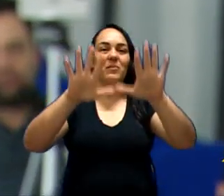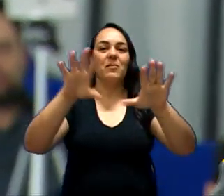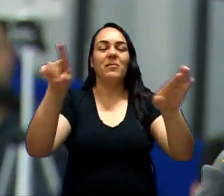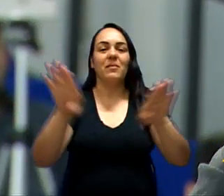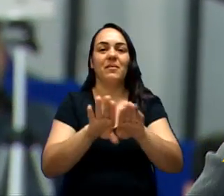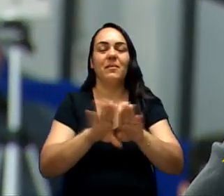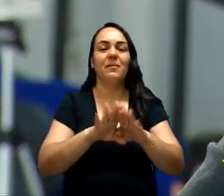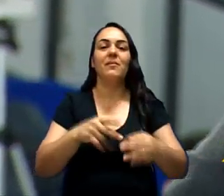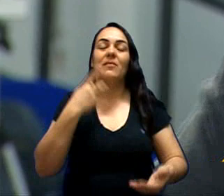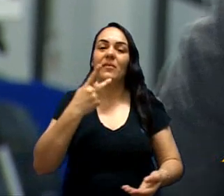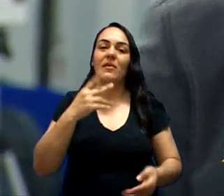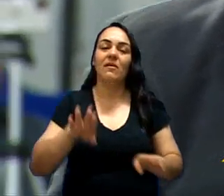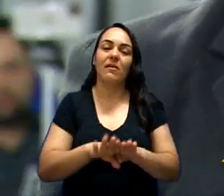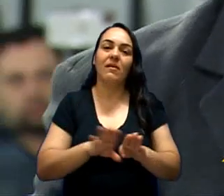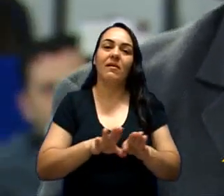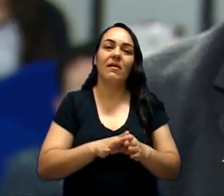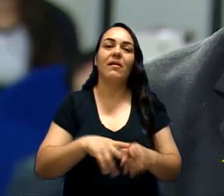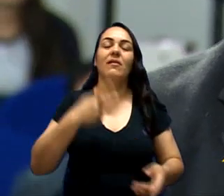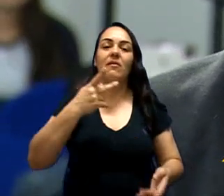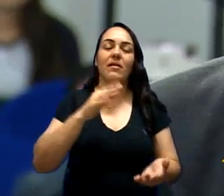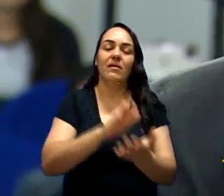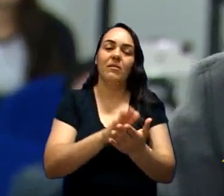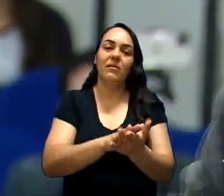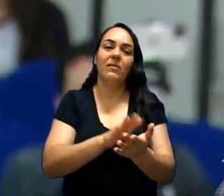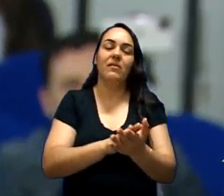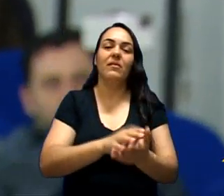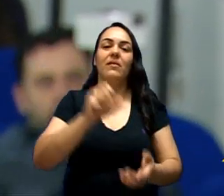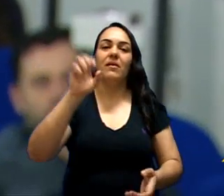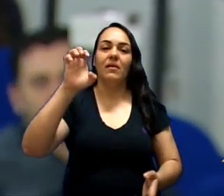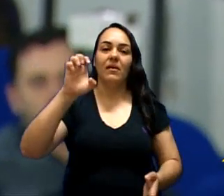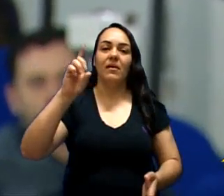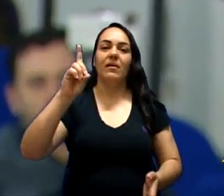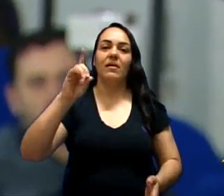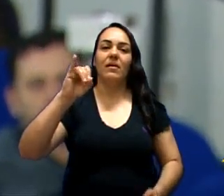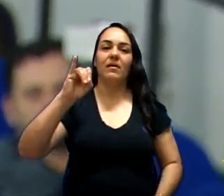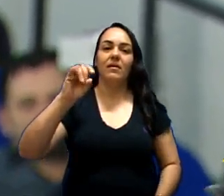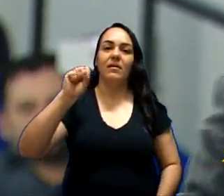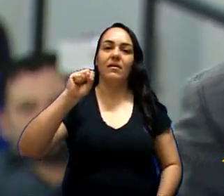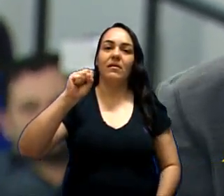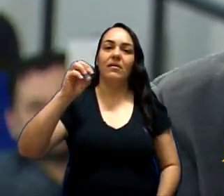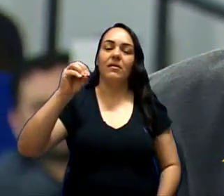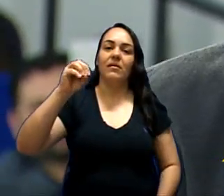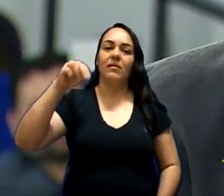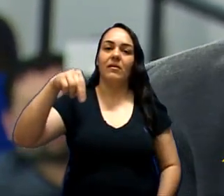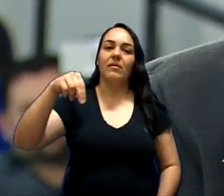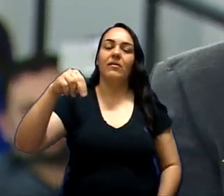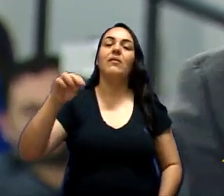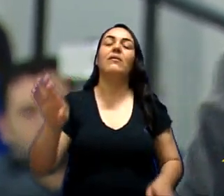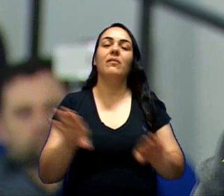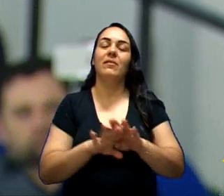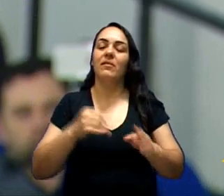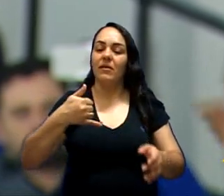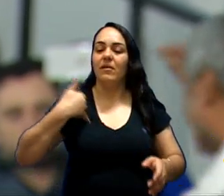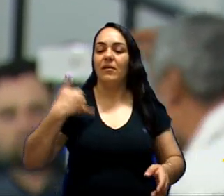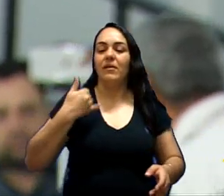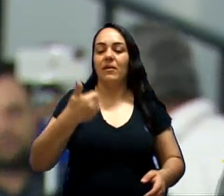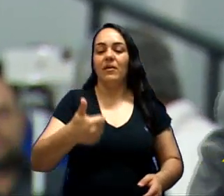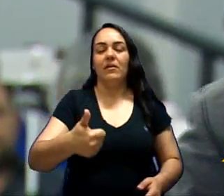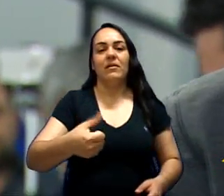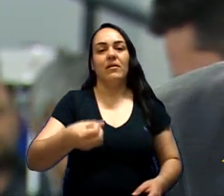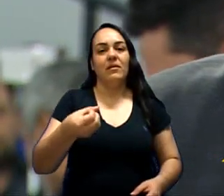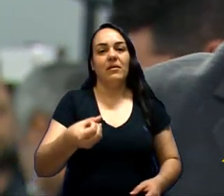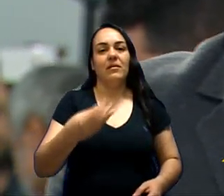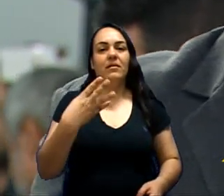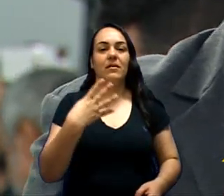aqui congratular o Edson Ribeiro. É meu amigo, meu parceiro, fez 64 anos ontem. Conhecido